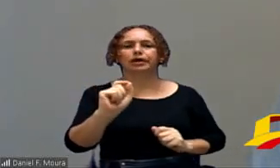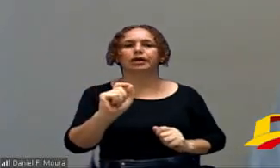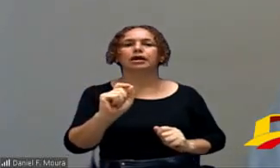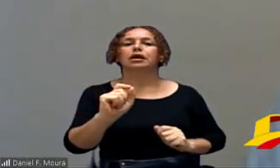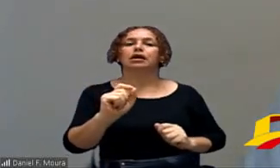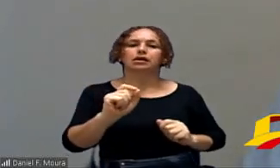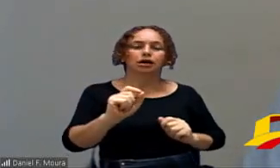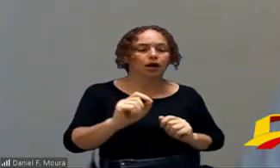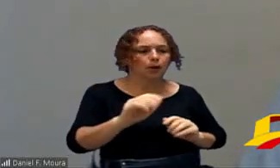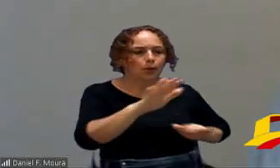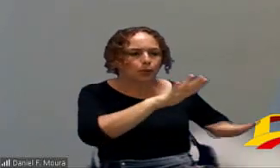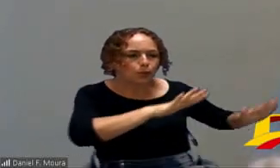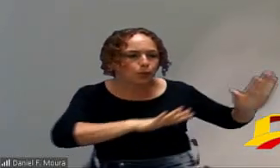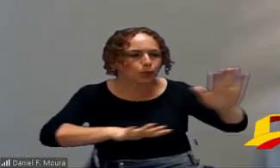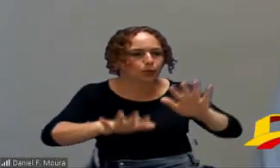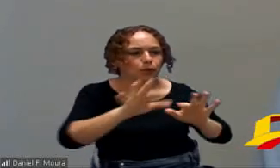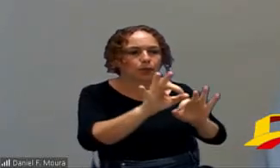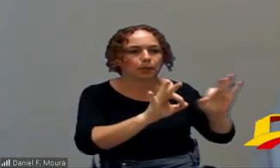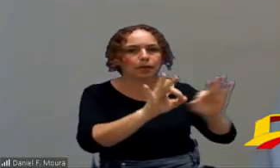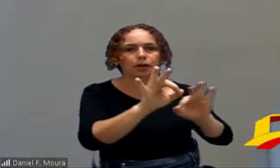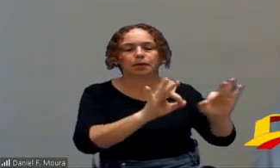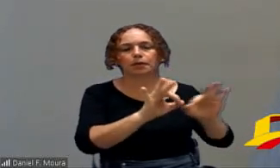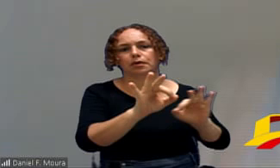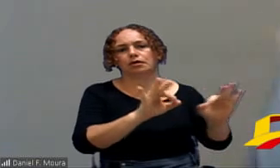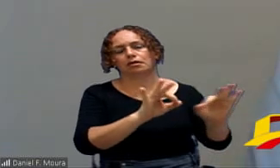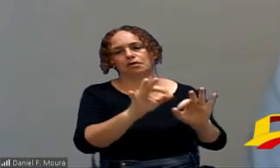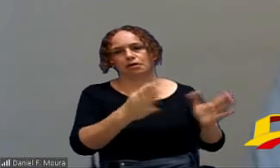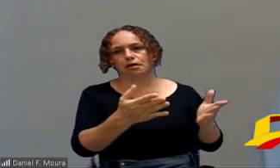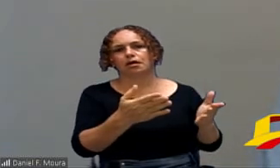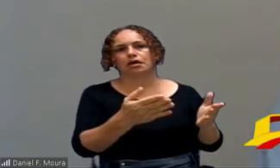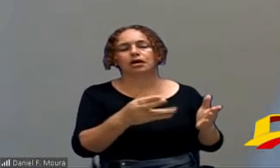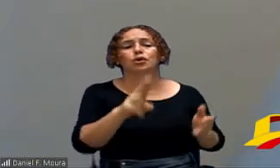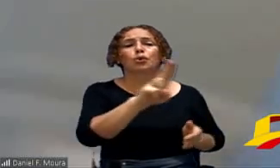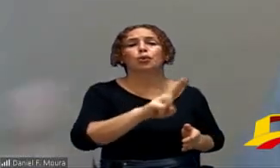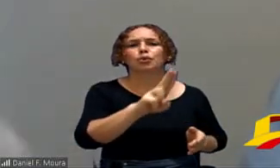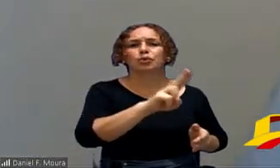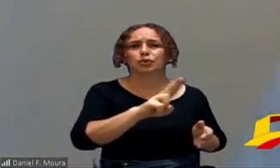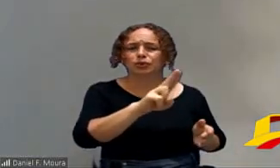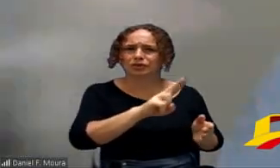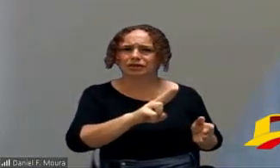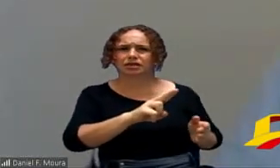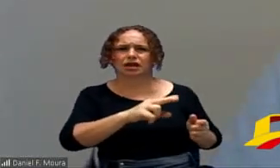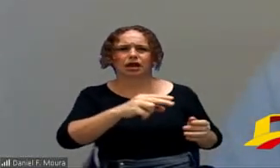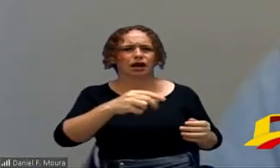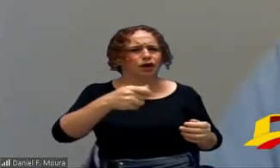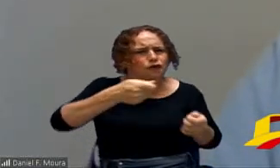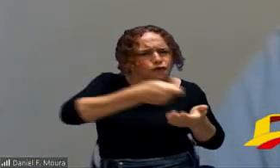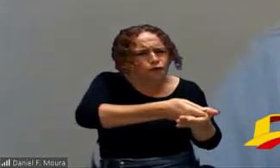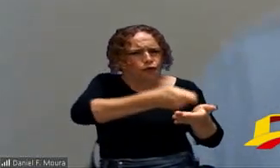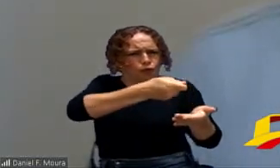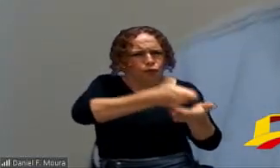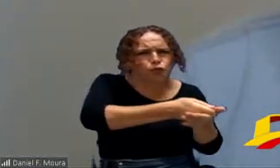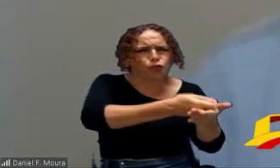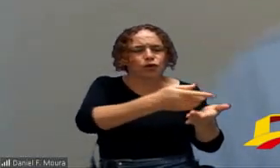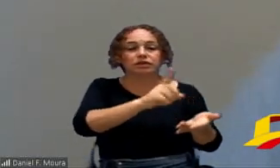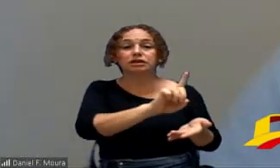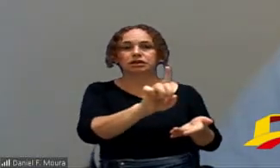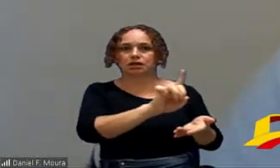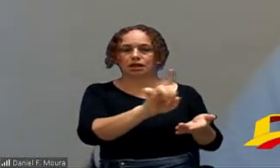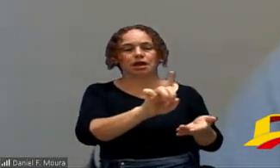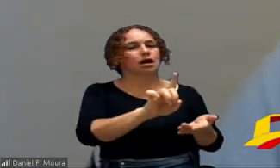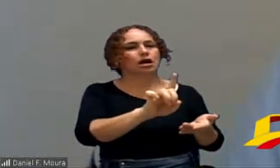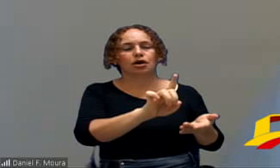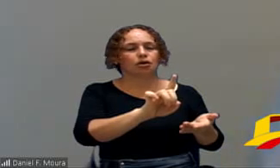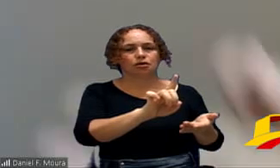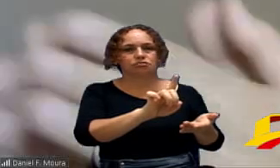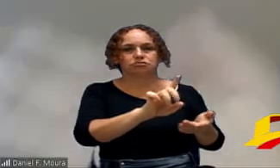um condicionamento operante. Ou seja, sem usar comandos de ciclo, sem usar violência. Então, isso é amplamente usado por grande parte do zoológico, já com várias